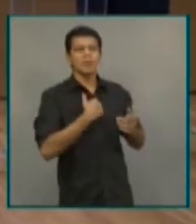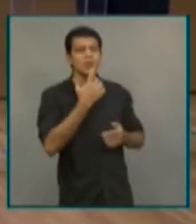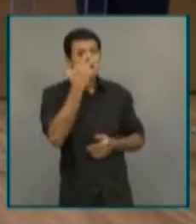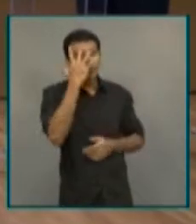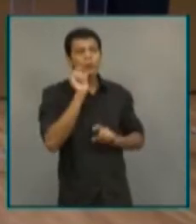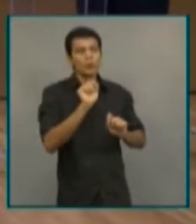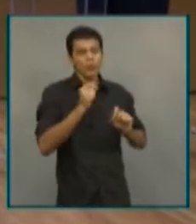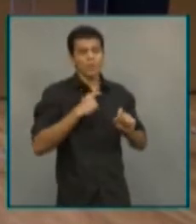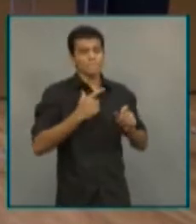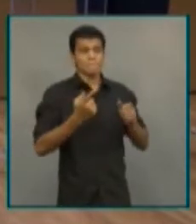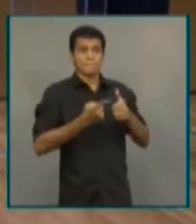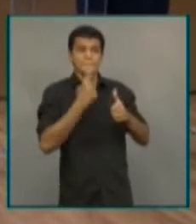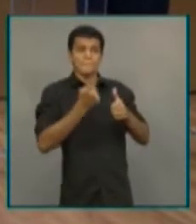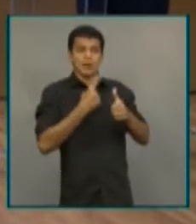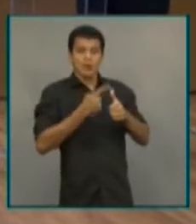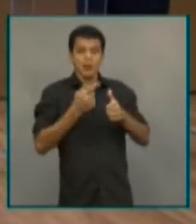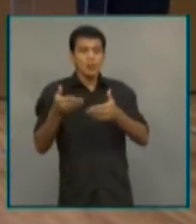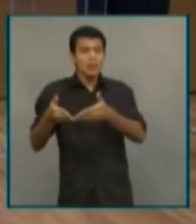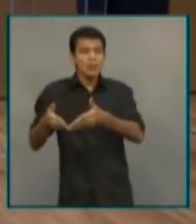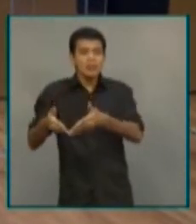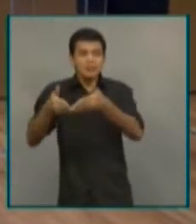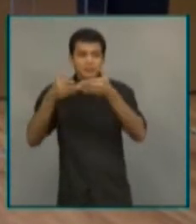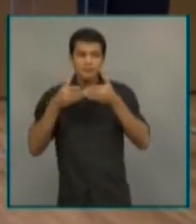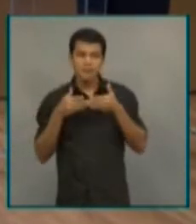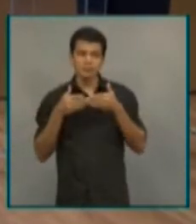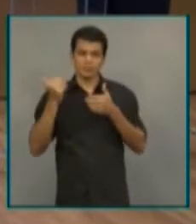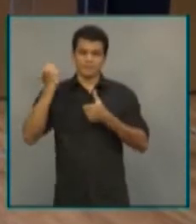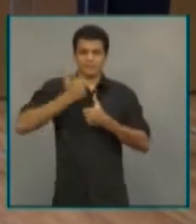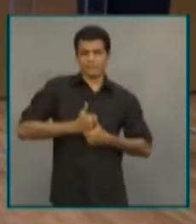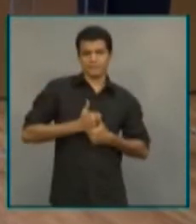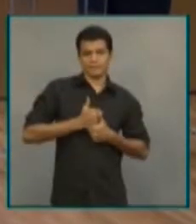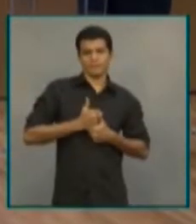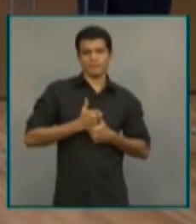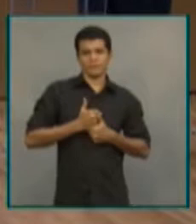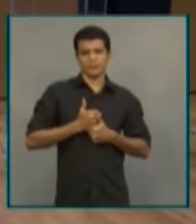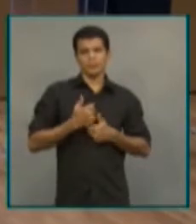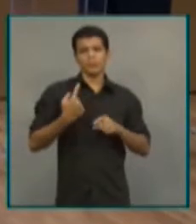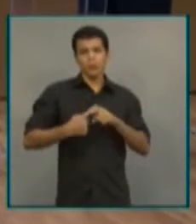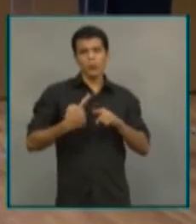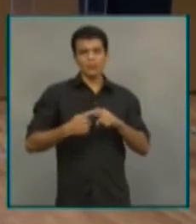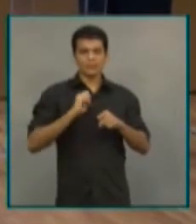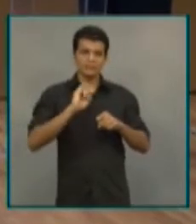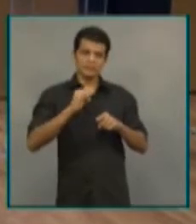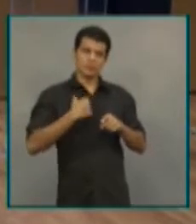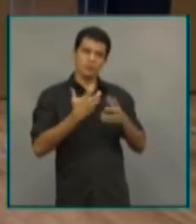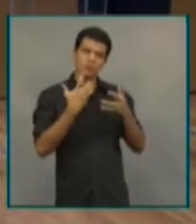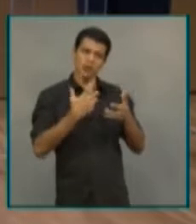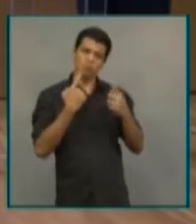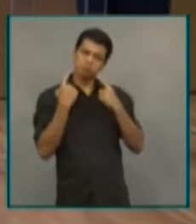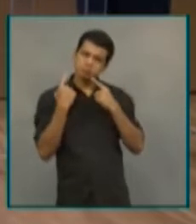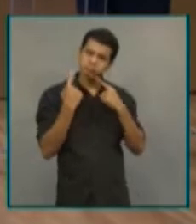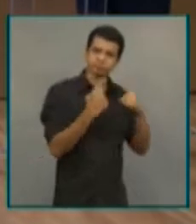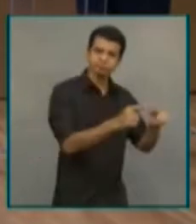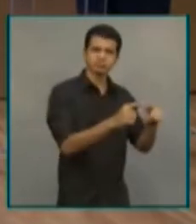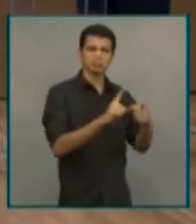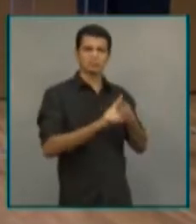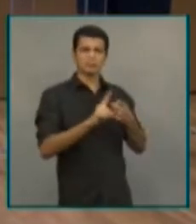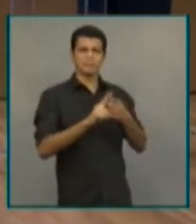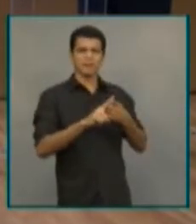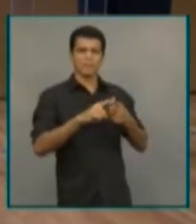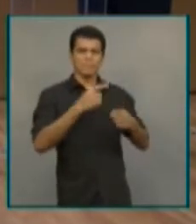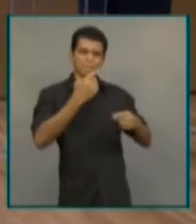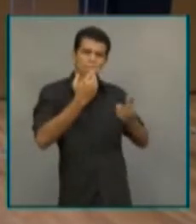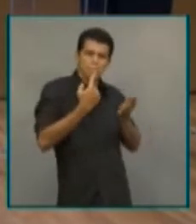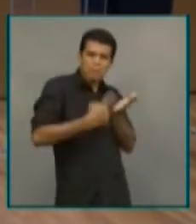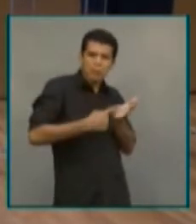licença da minha função de vice-presidente da OAB. Porque se eu quero cobrar transparência, probidade e ética, eu tenho que dar o exemplo